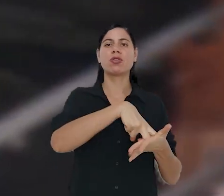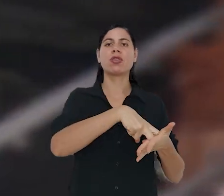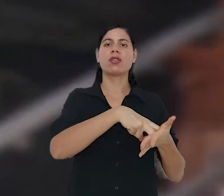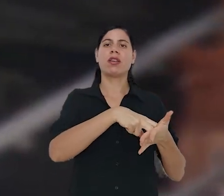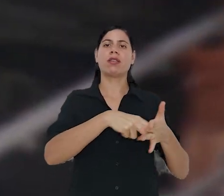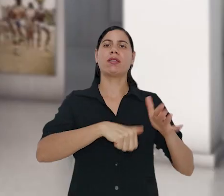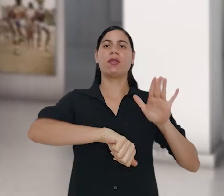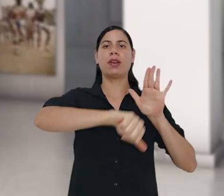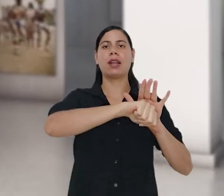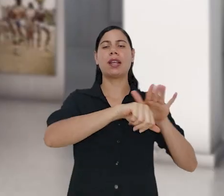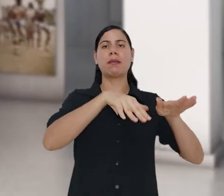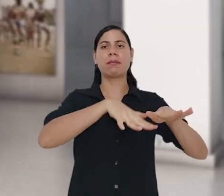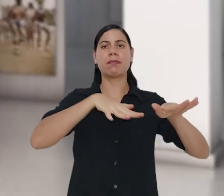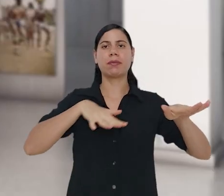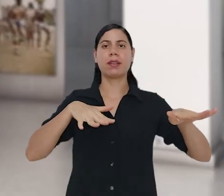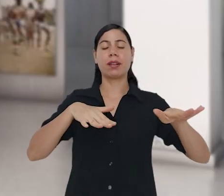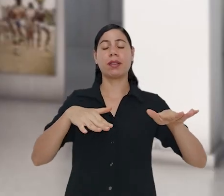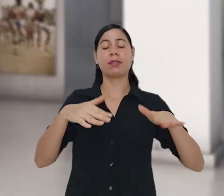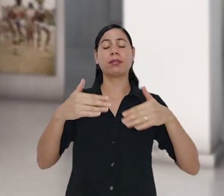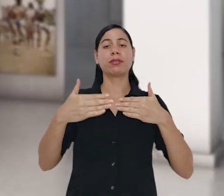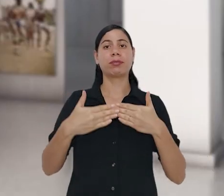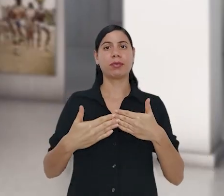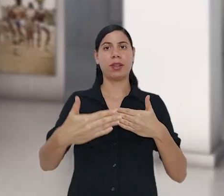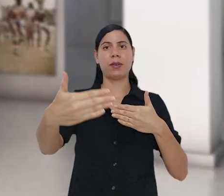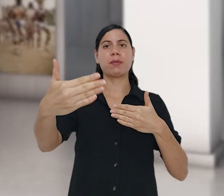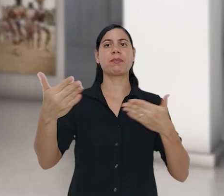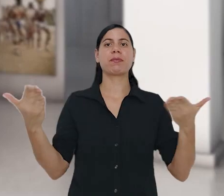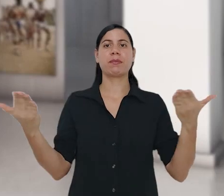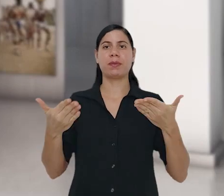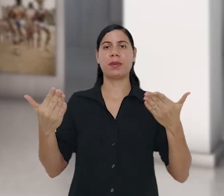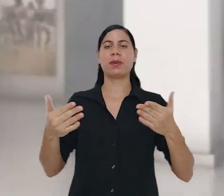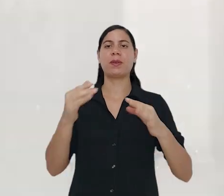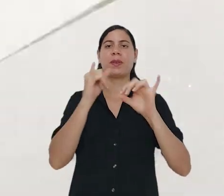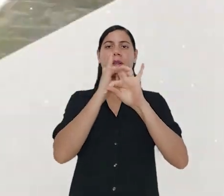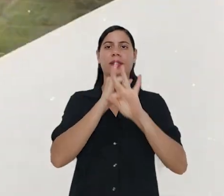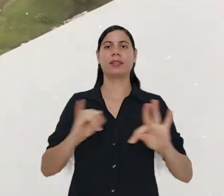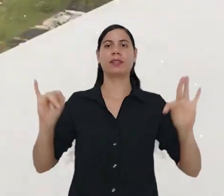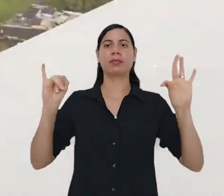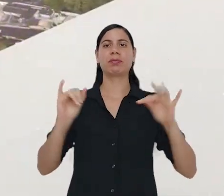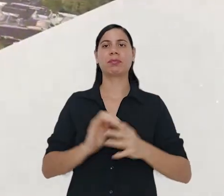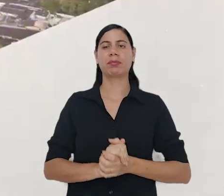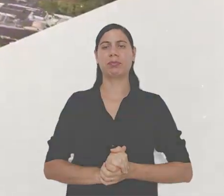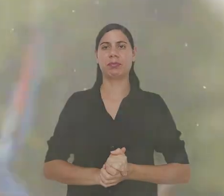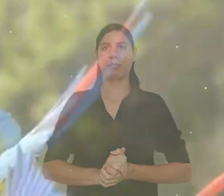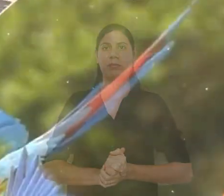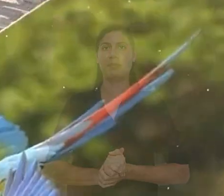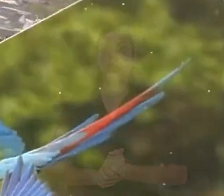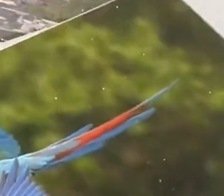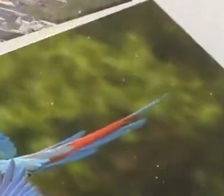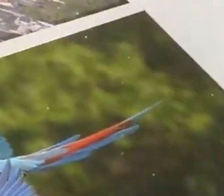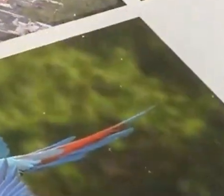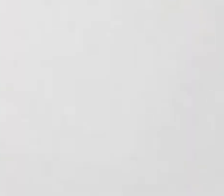de trânsito. Acompanhe, a partir de agora, no Inteiro Teor.